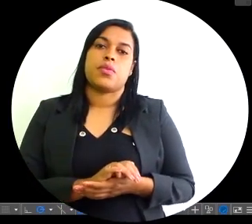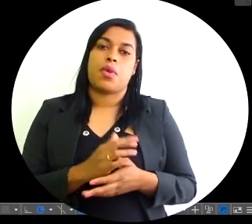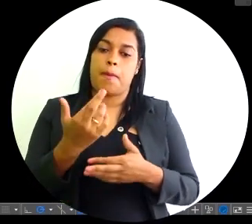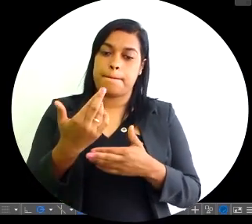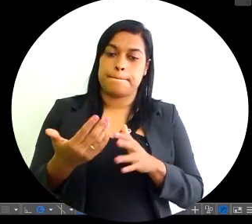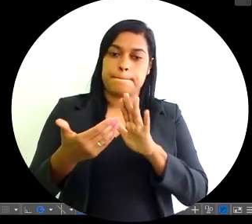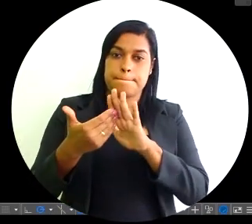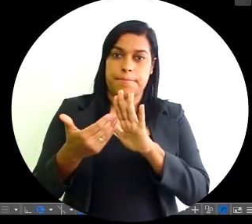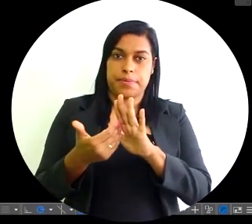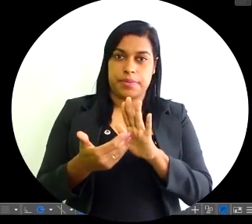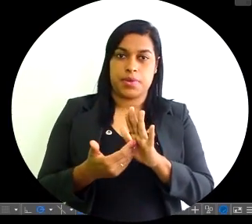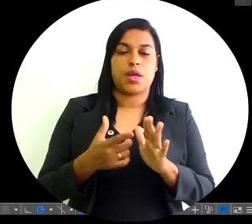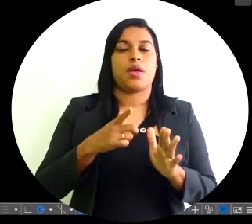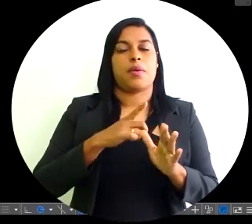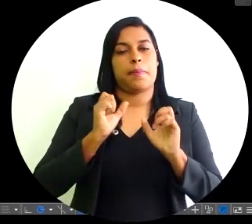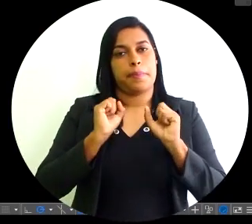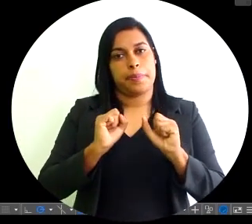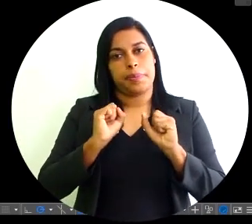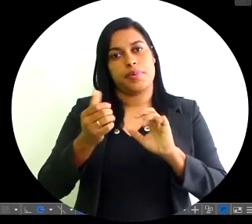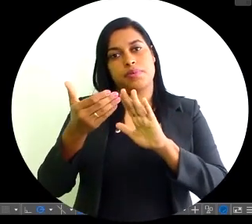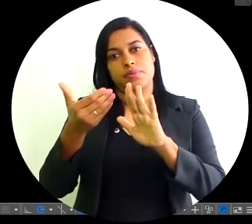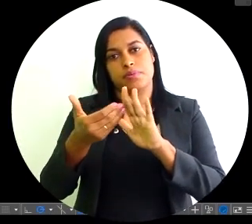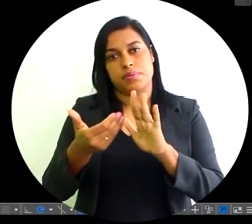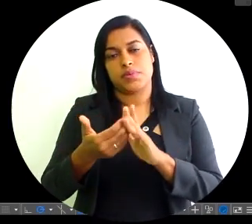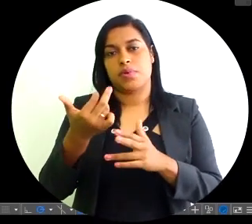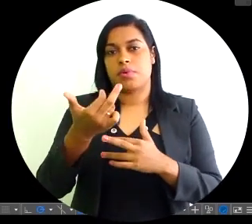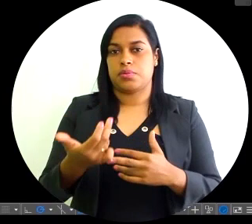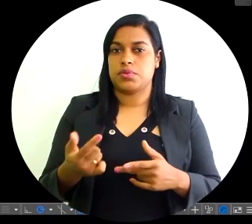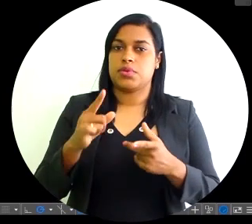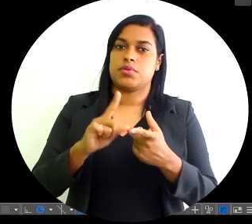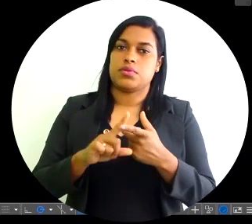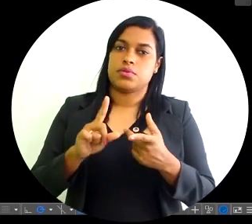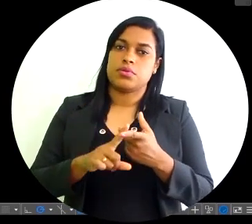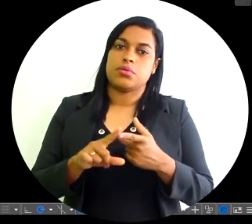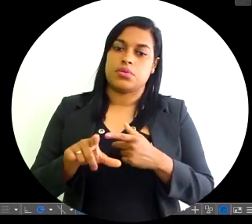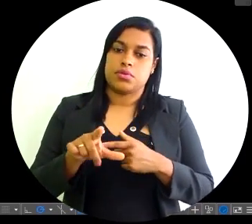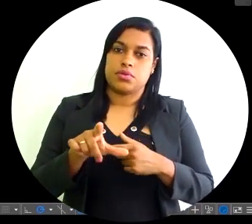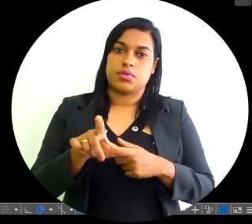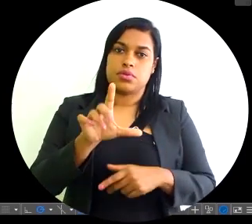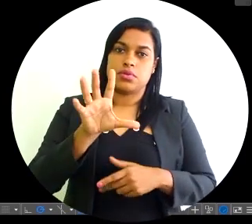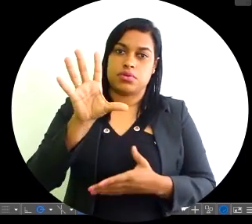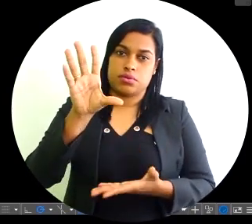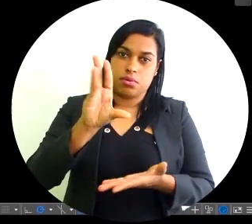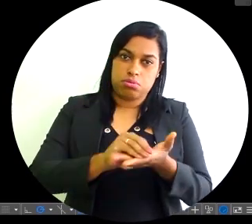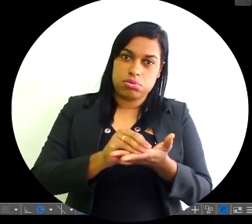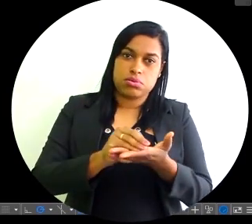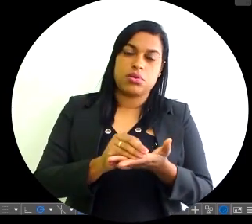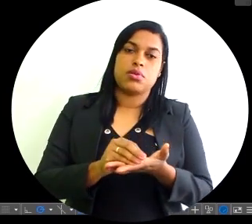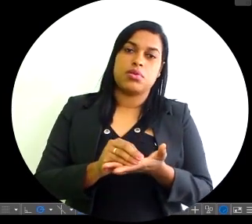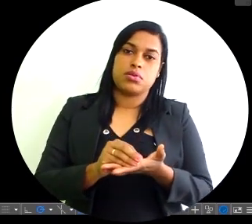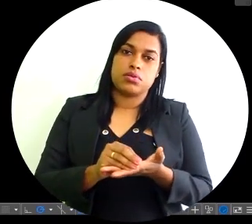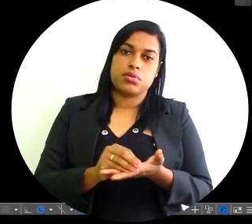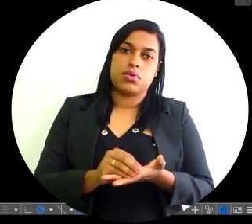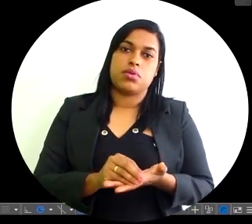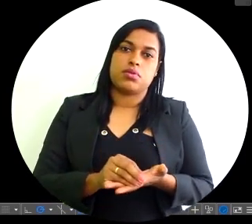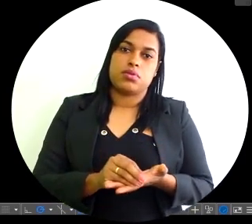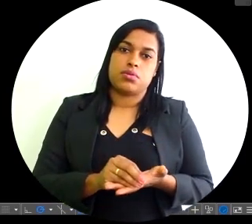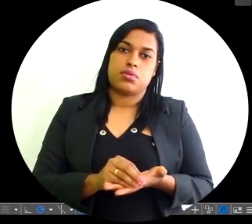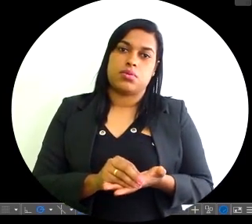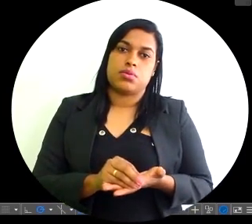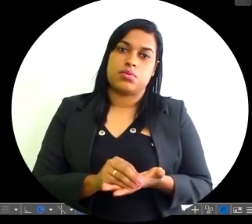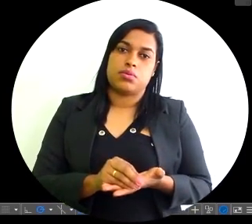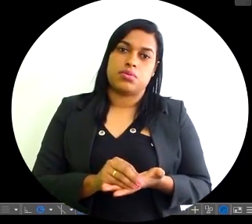apagar objetos. Aqui na área gráfica vocês estão vendo 3 objetos. Eu venho, seleciono essa borracha,